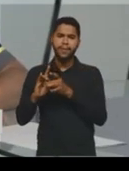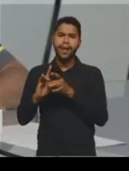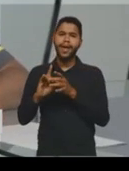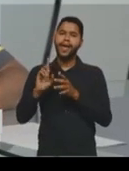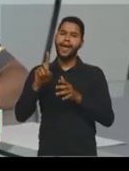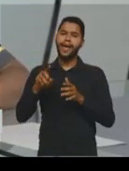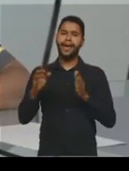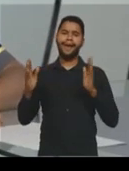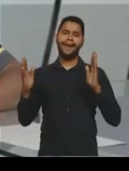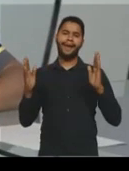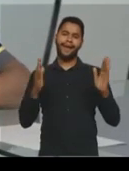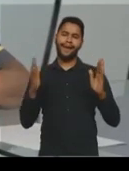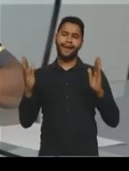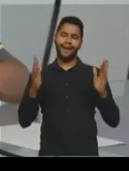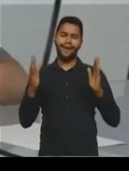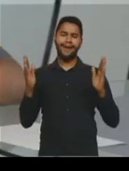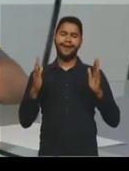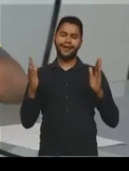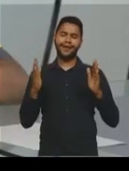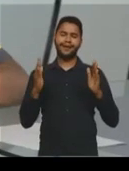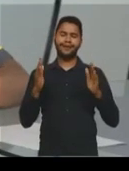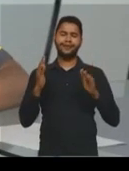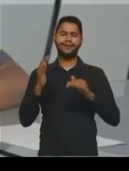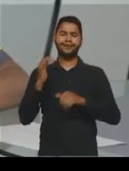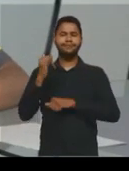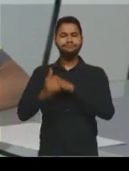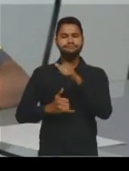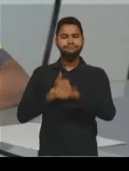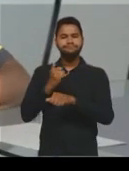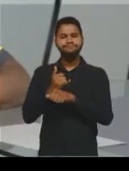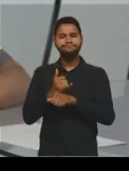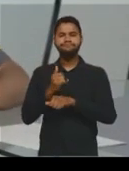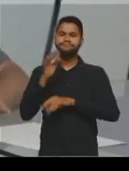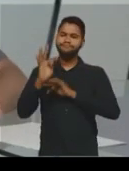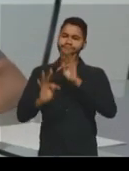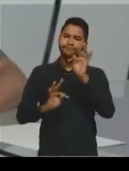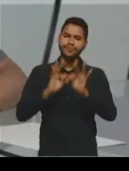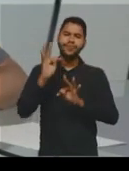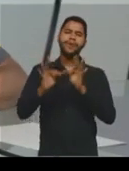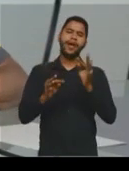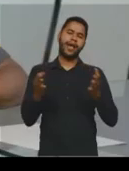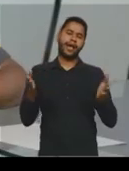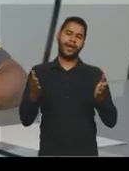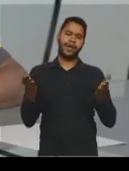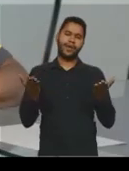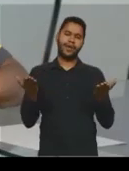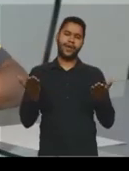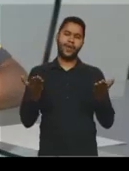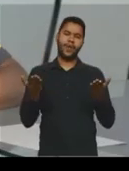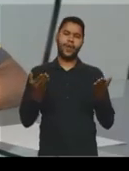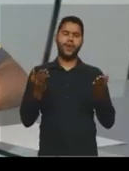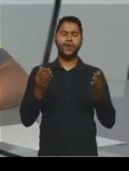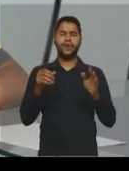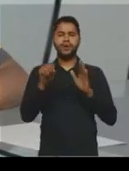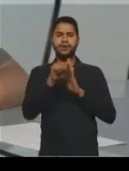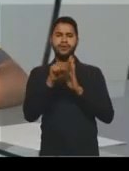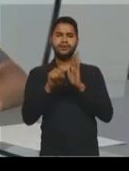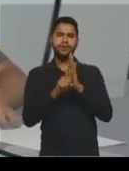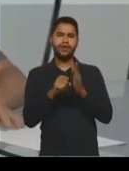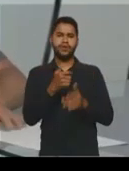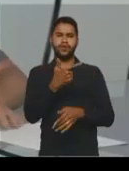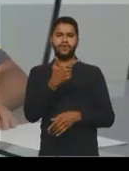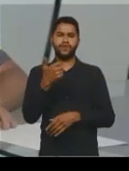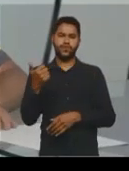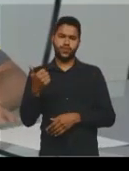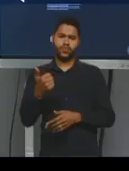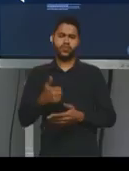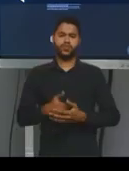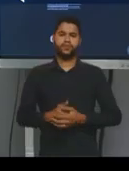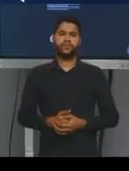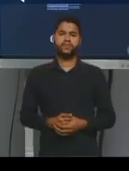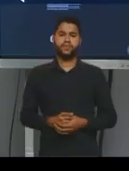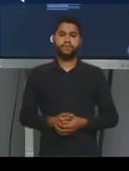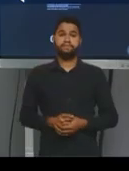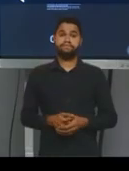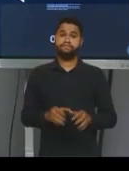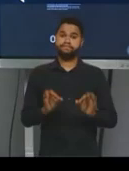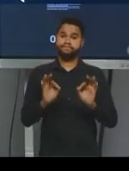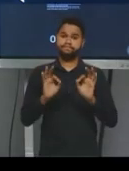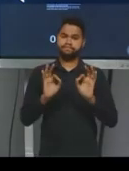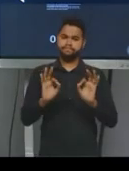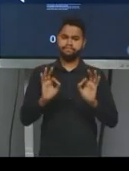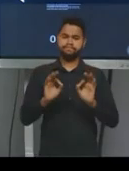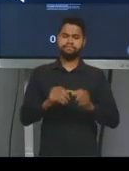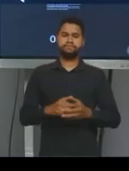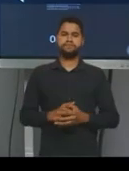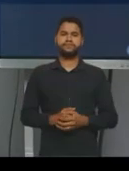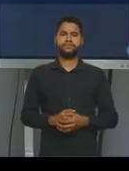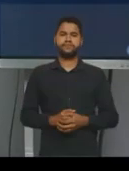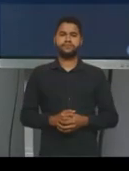era digital, né? Então, isso que a gente vive agora em pleno século 21, toda essa tecnologia envolvida. Excelente, vamos